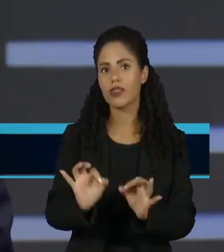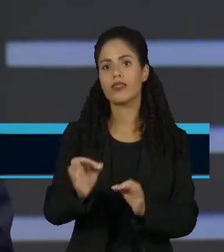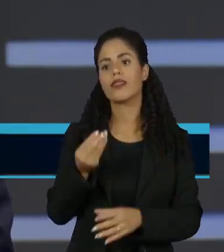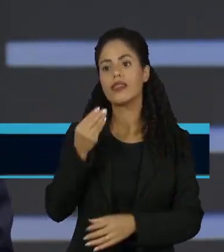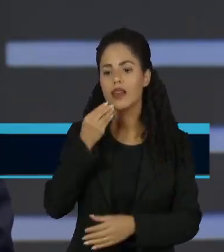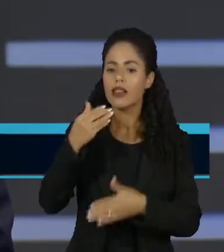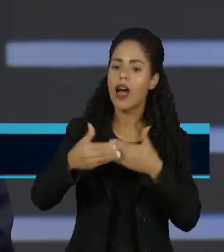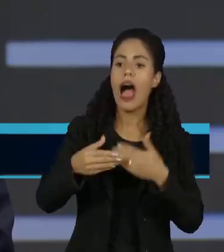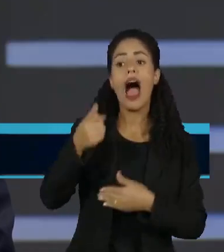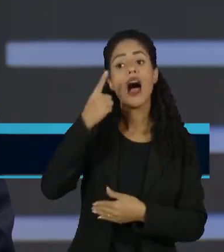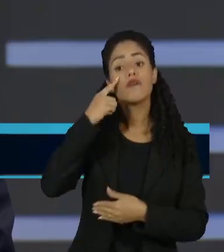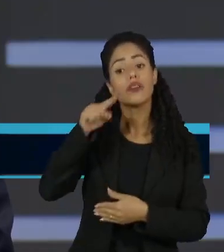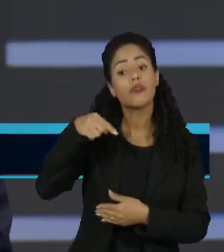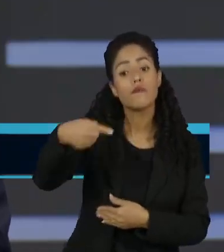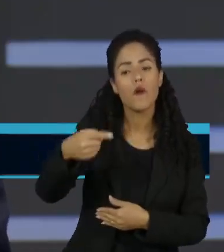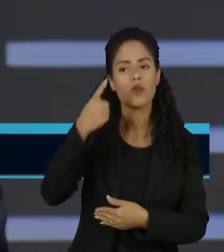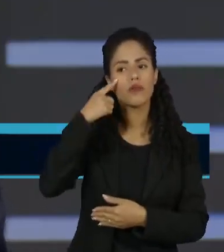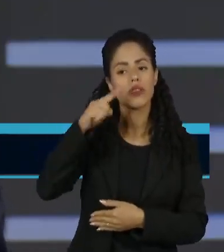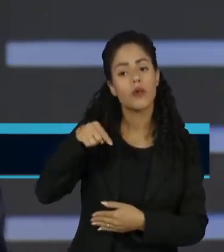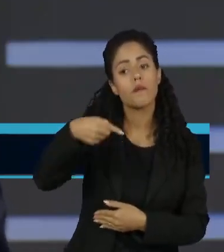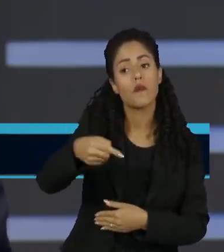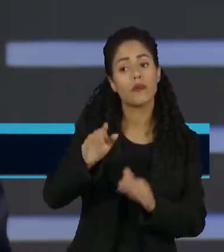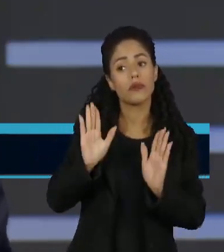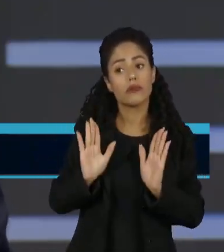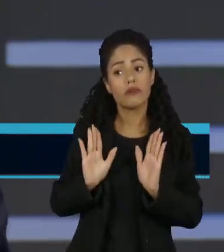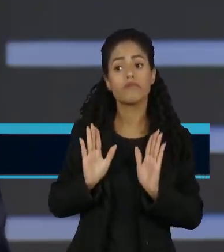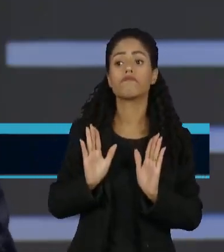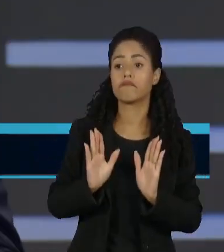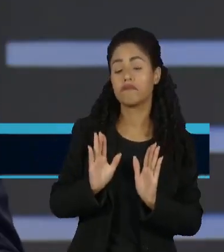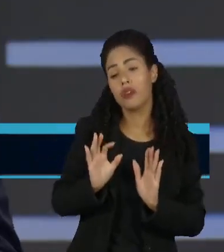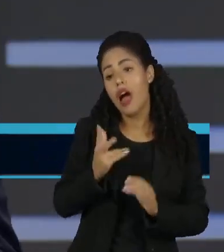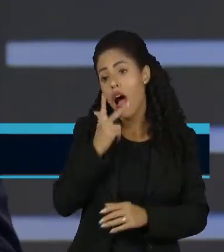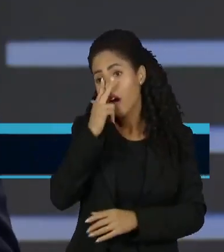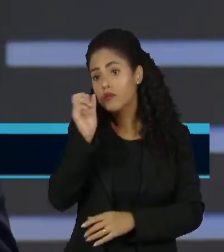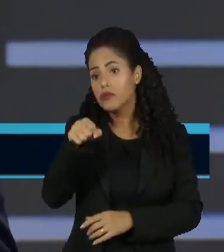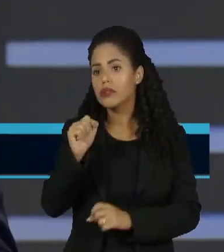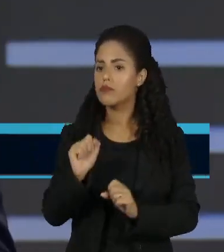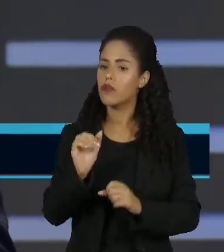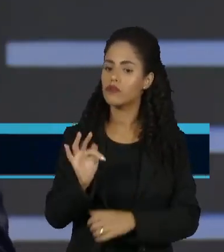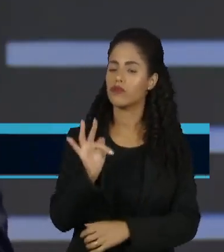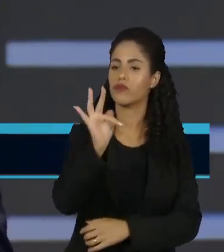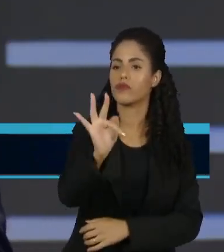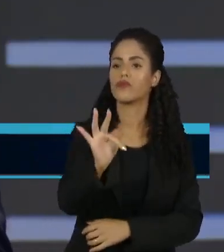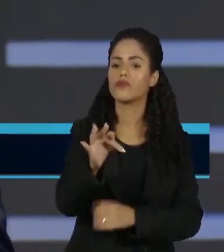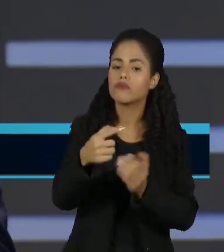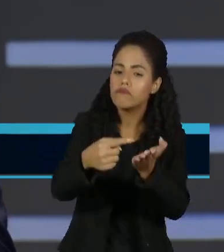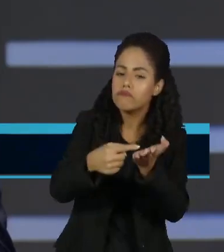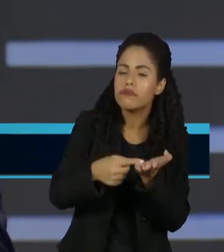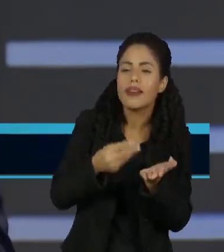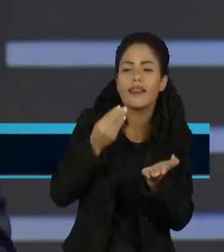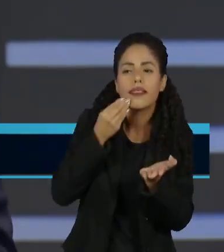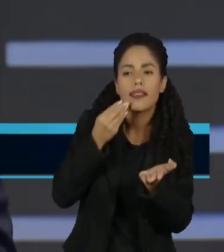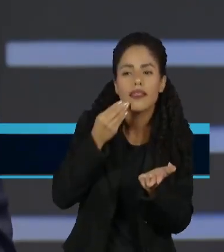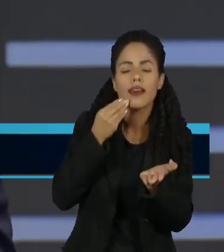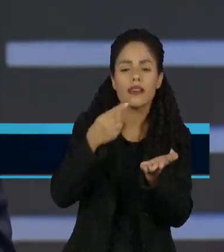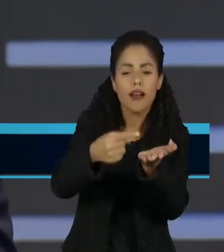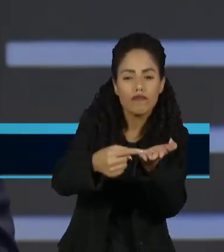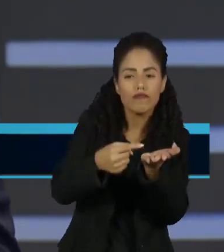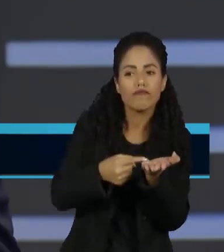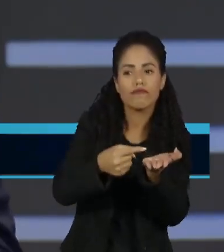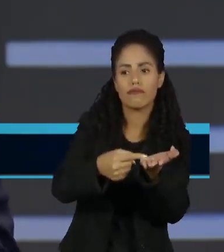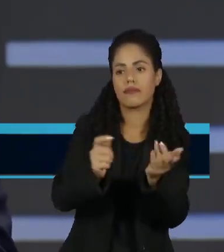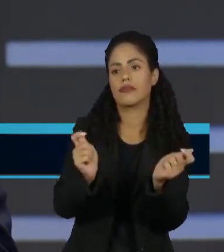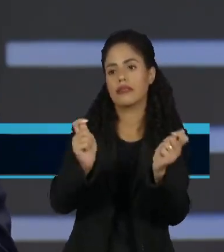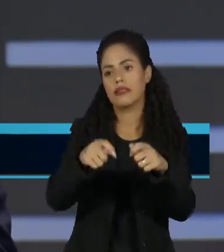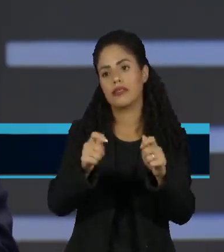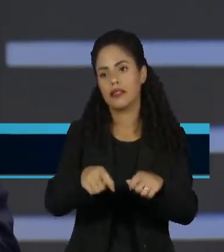Sempre diz que algo acontecerá novamente. Pode ser que eventualmente ocorra determinados arranjos menos amplos,